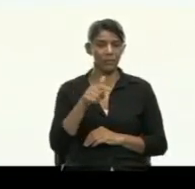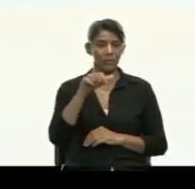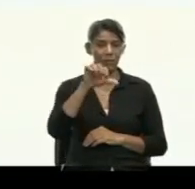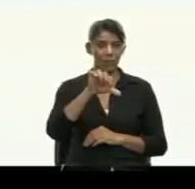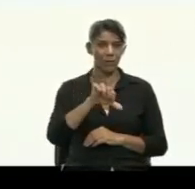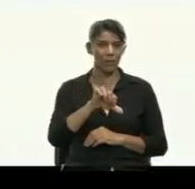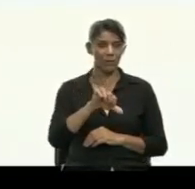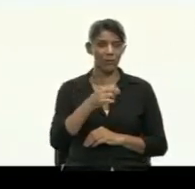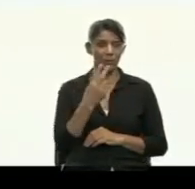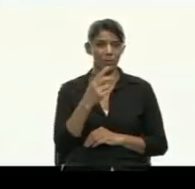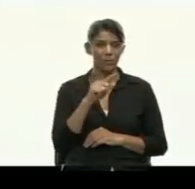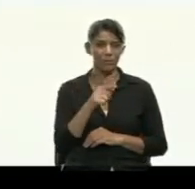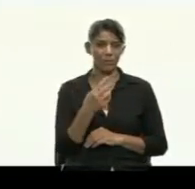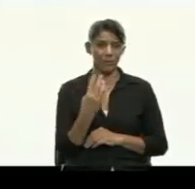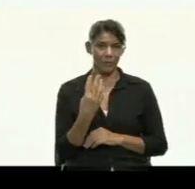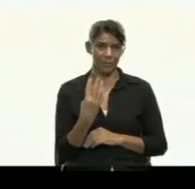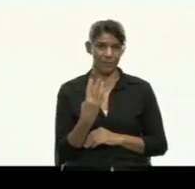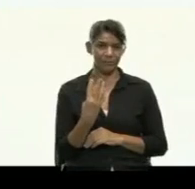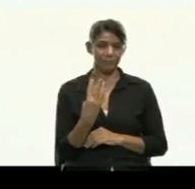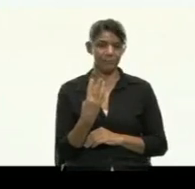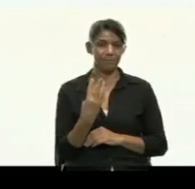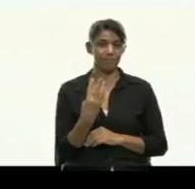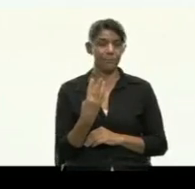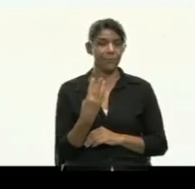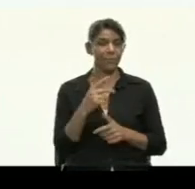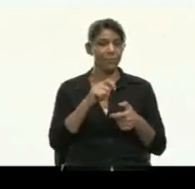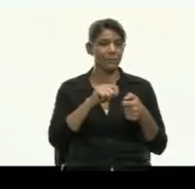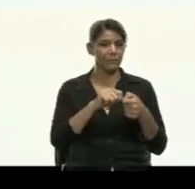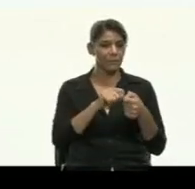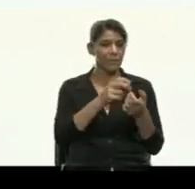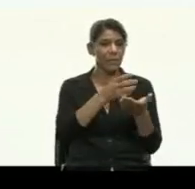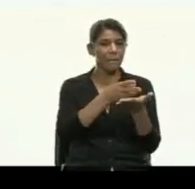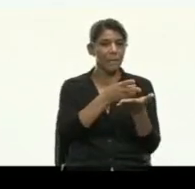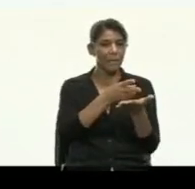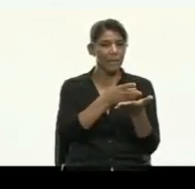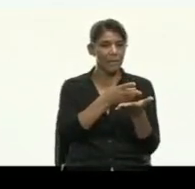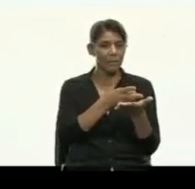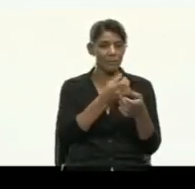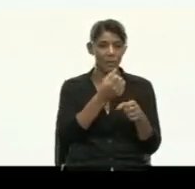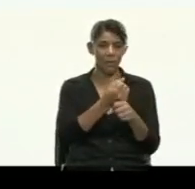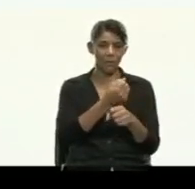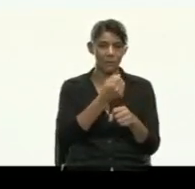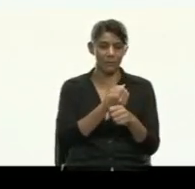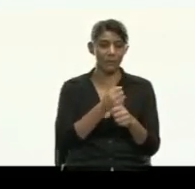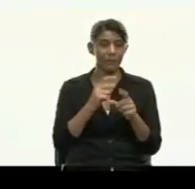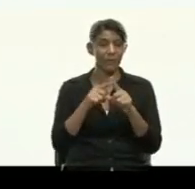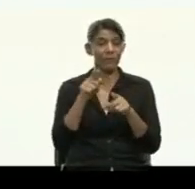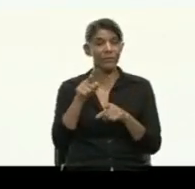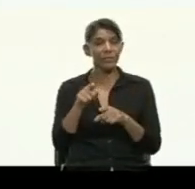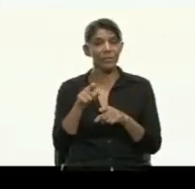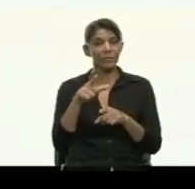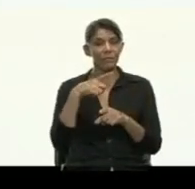2,9 por 2,4, tá bom? A gente vai fazer a mesma construçãozinha, só que você vai